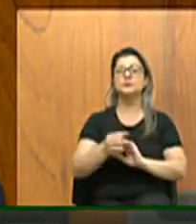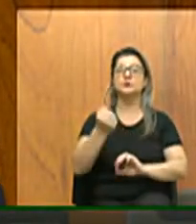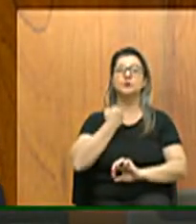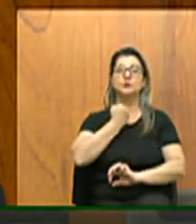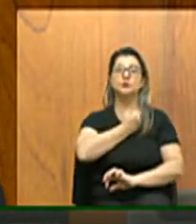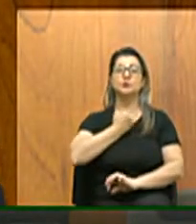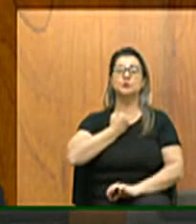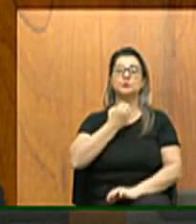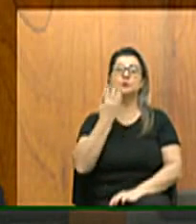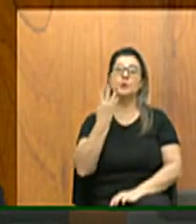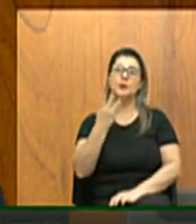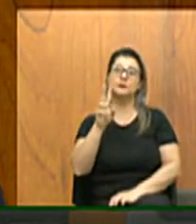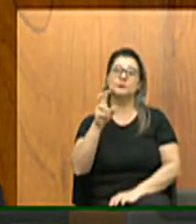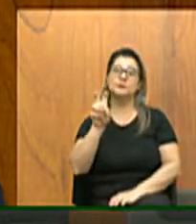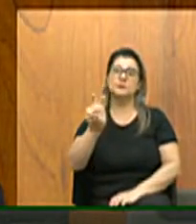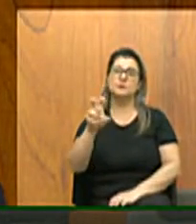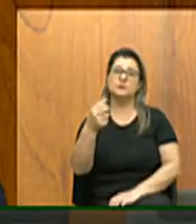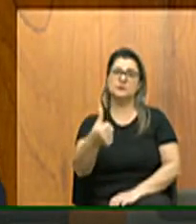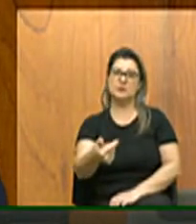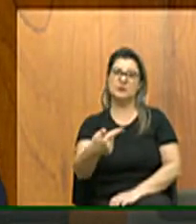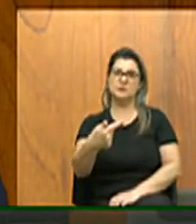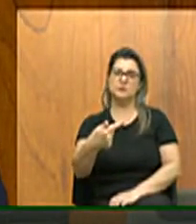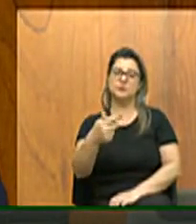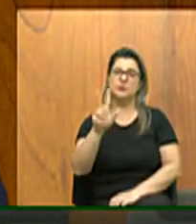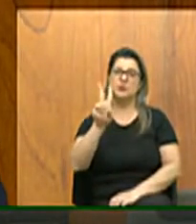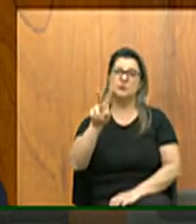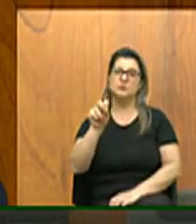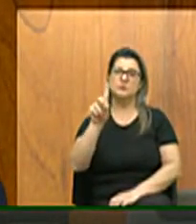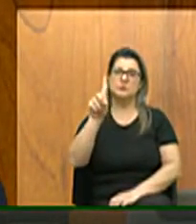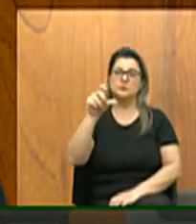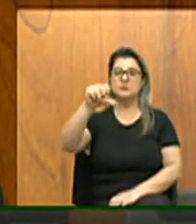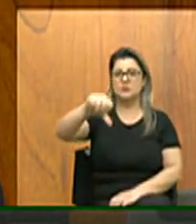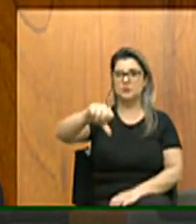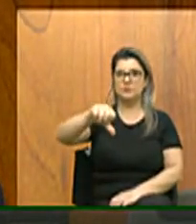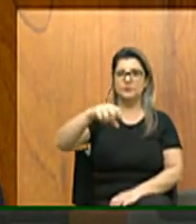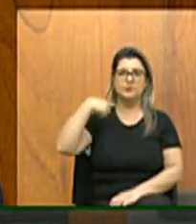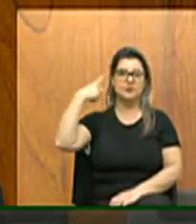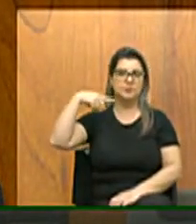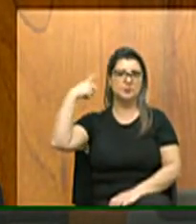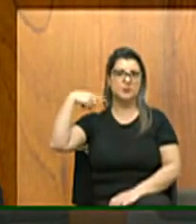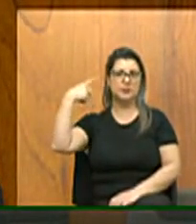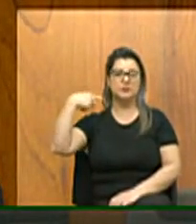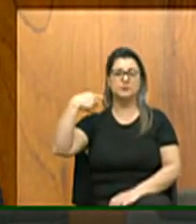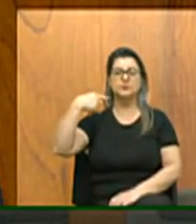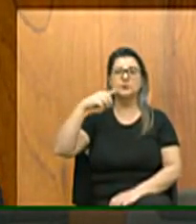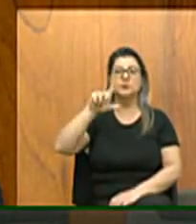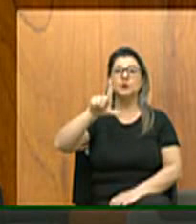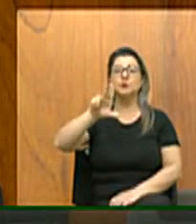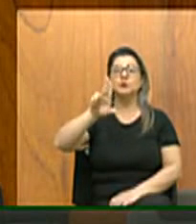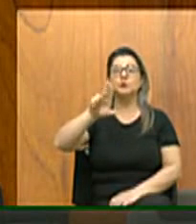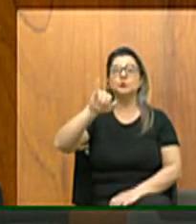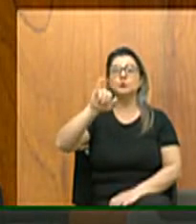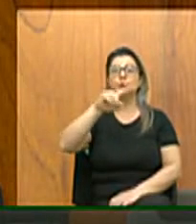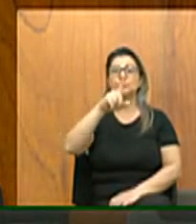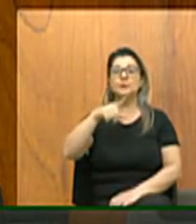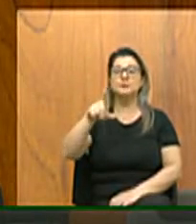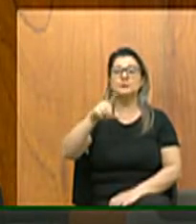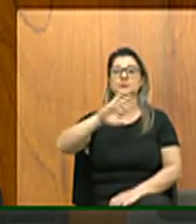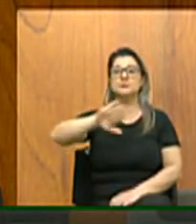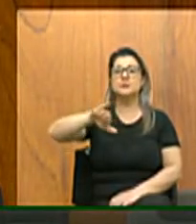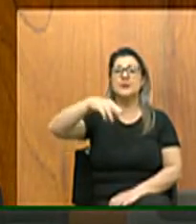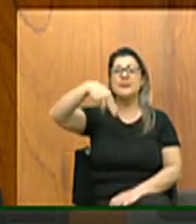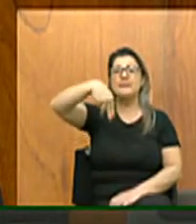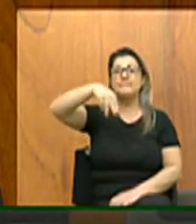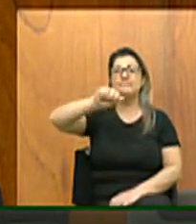número 457/2019, de autoria do deputado Luiz Marenco, que denomina rodovia Senair